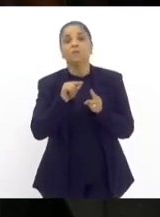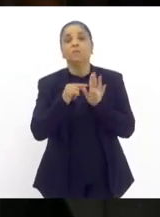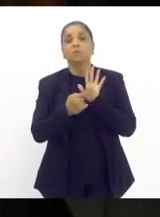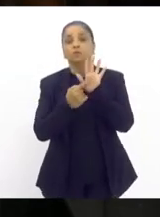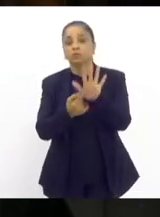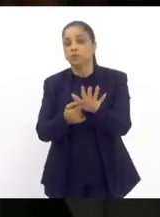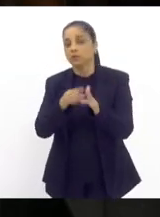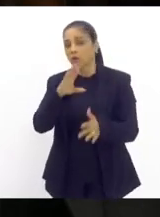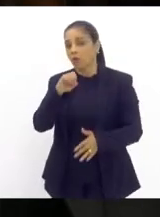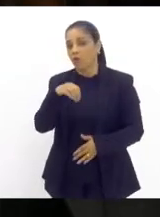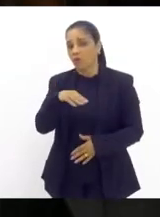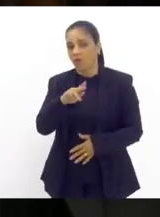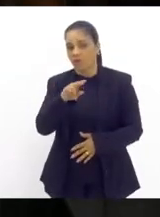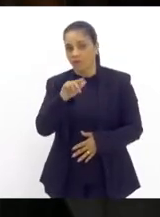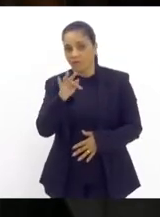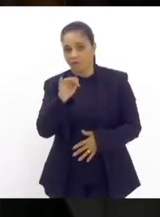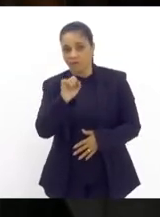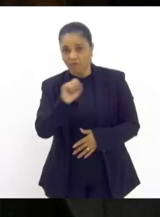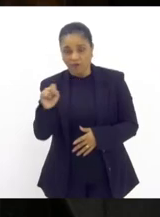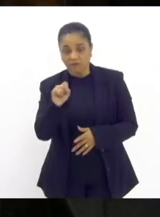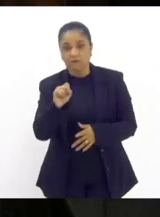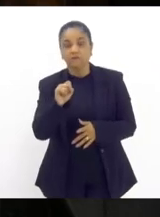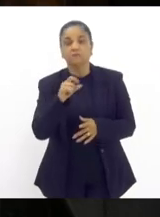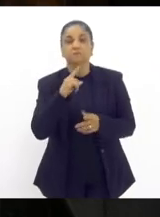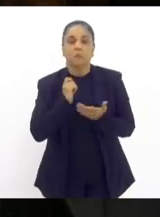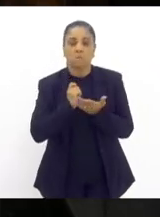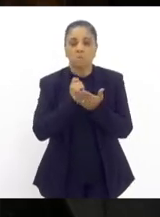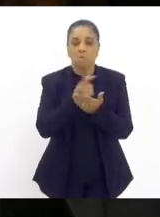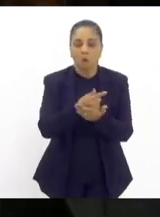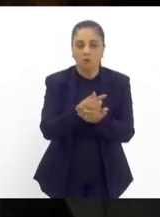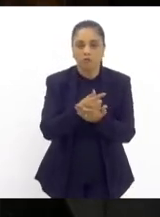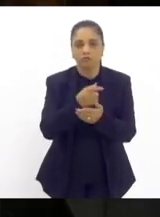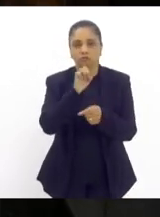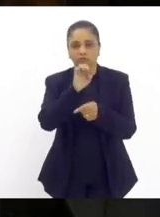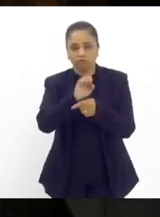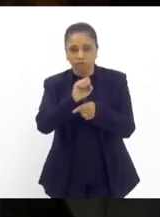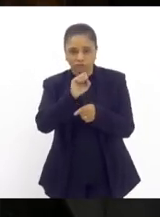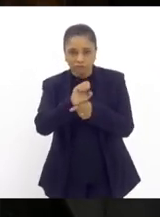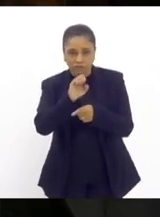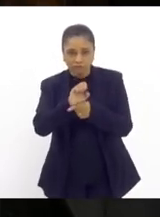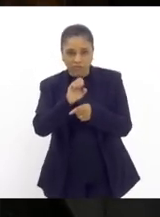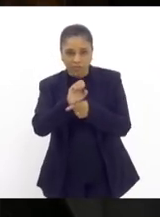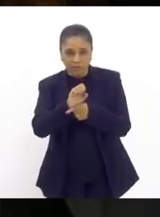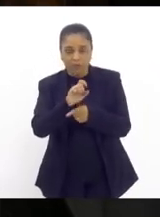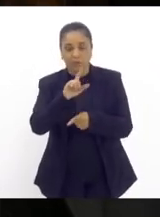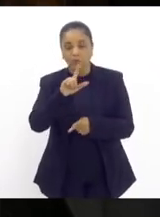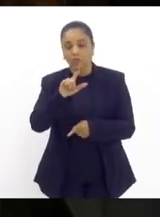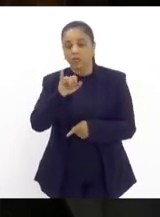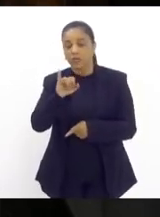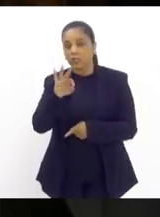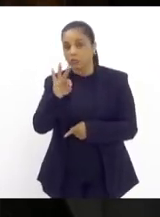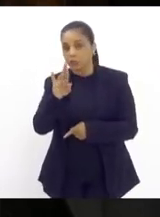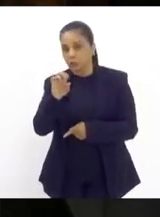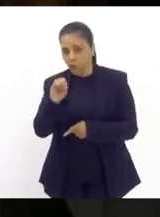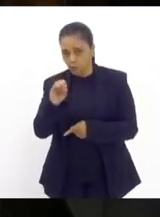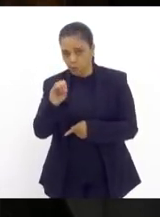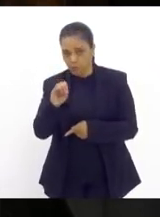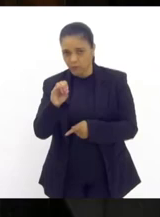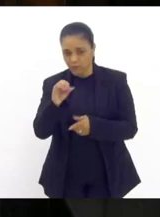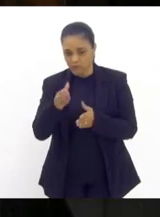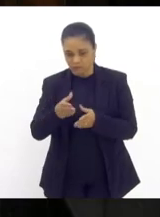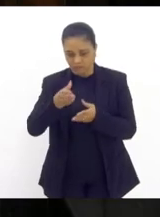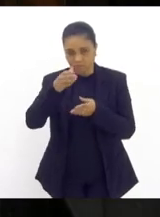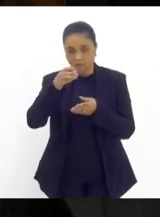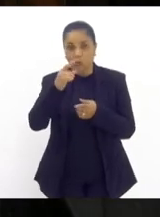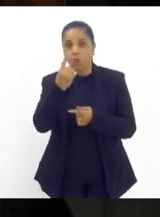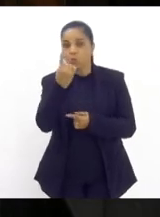máximo que cada estado pode cobrar por litro de gasolina é um vírgula um